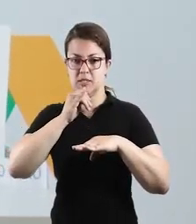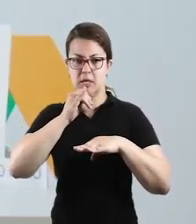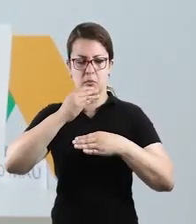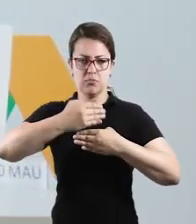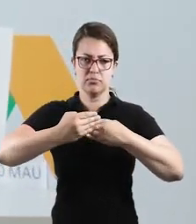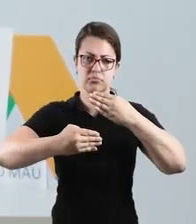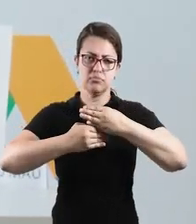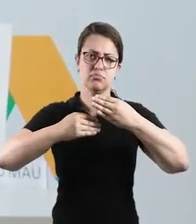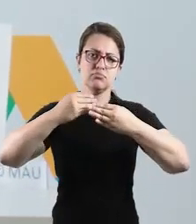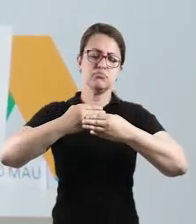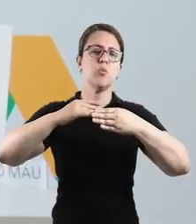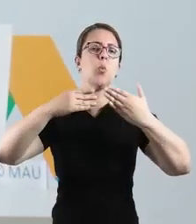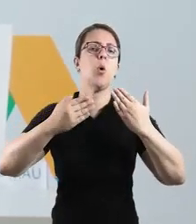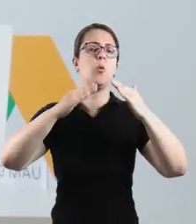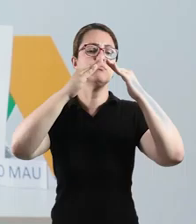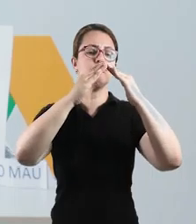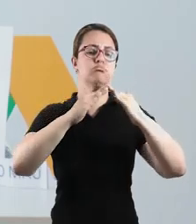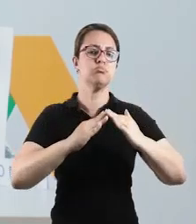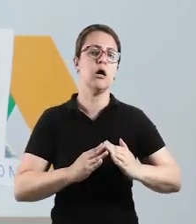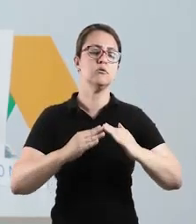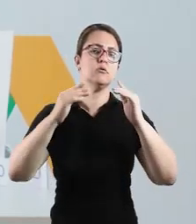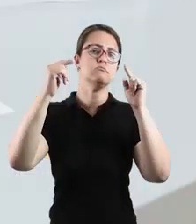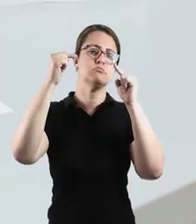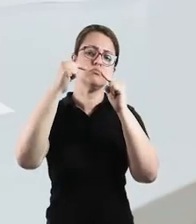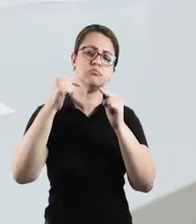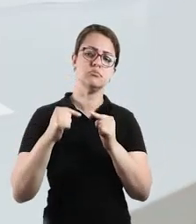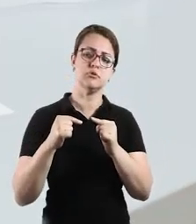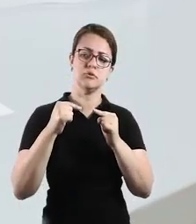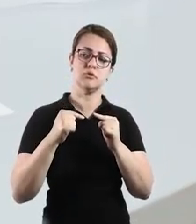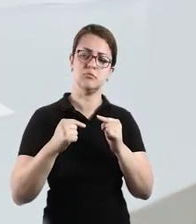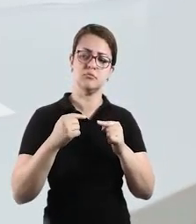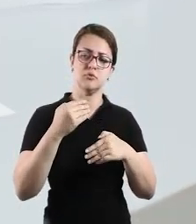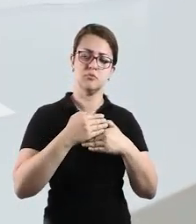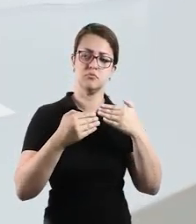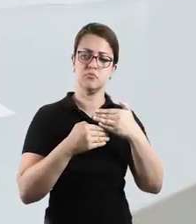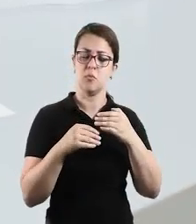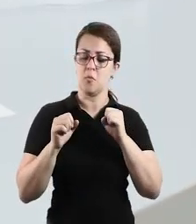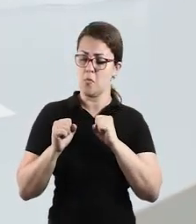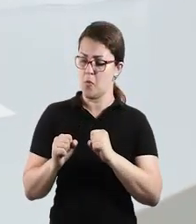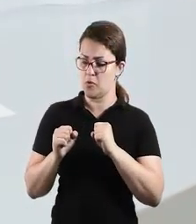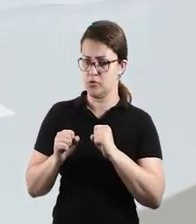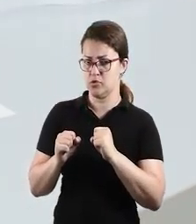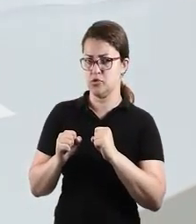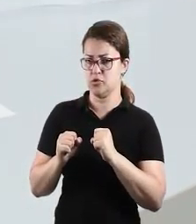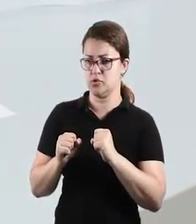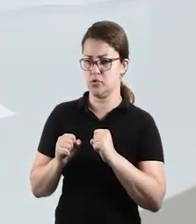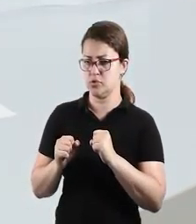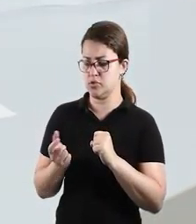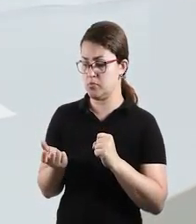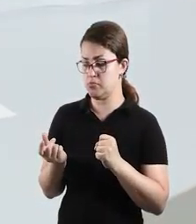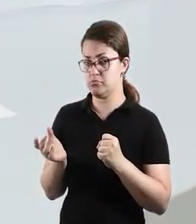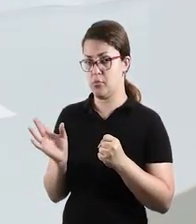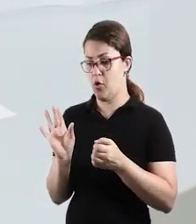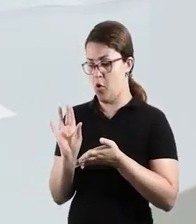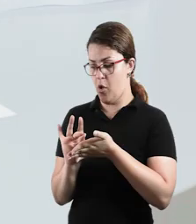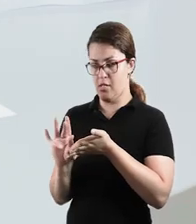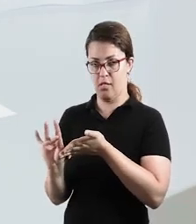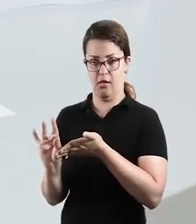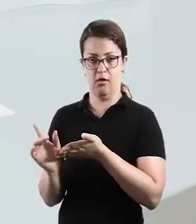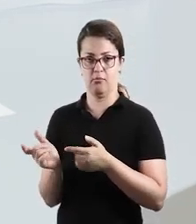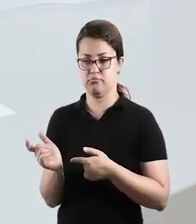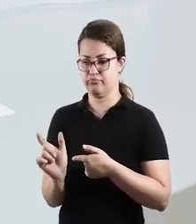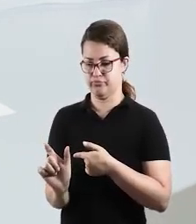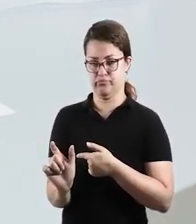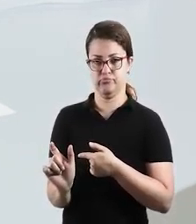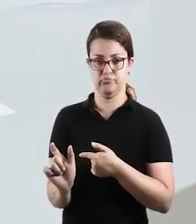tijolo. Qual delas você acha que é feita de tijolo, né? Você pode colar ou simplesmente colocar para você brincar e brincar